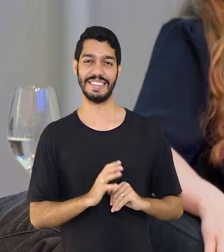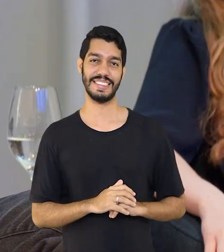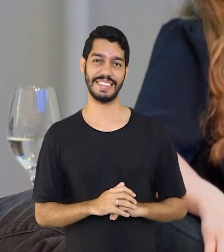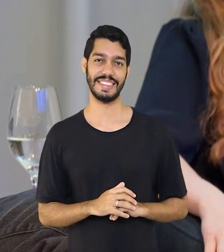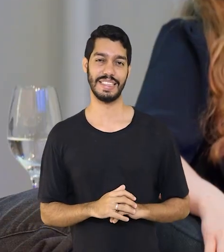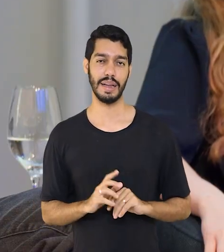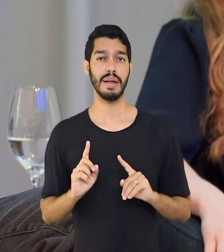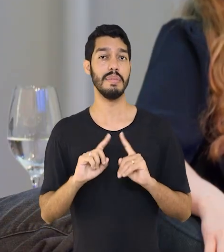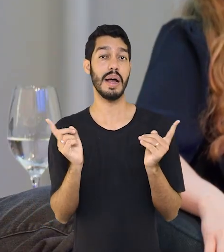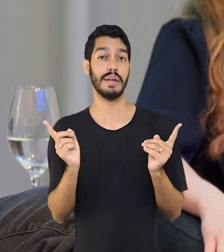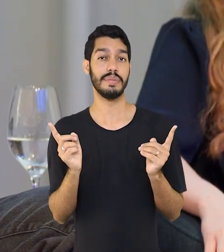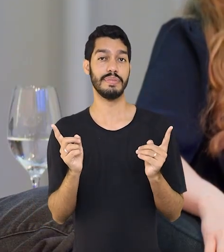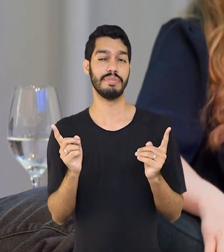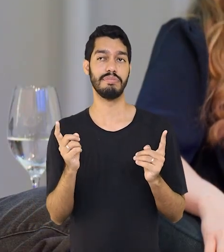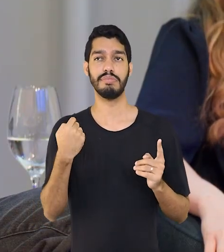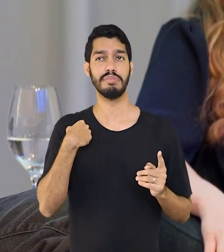Pois é, né? Ainda bem.